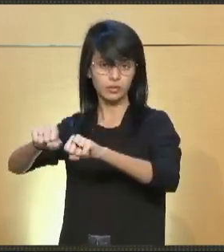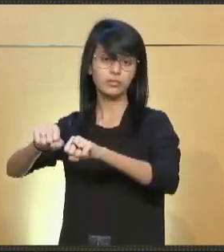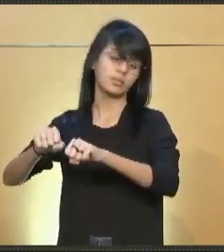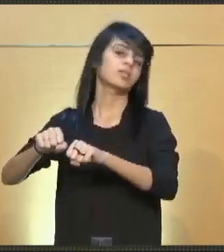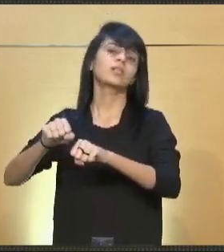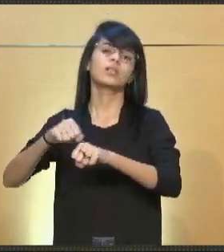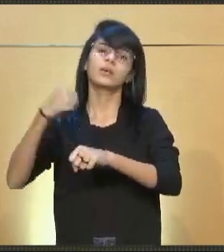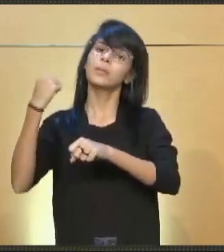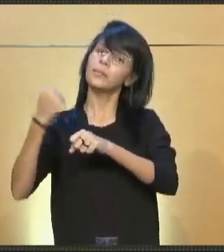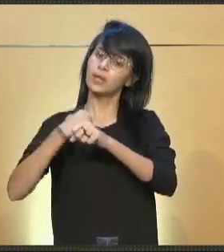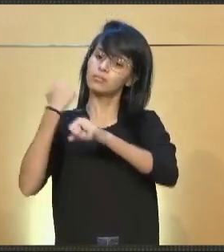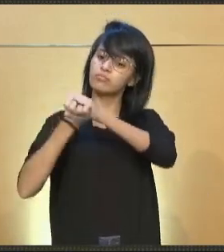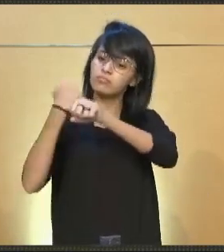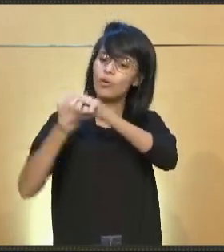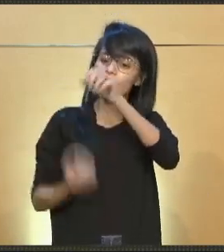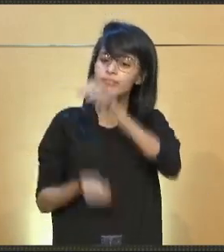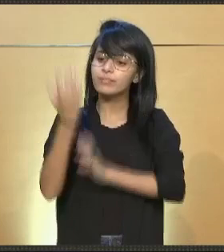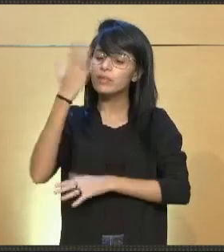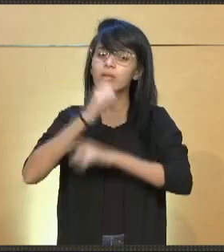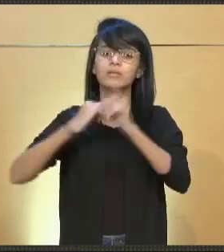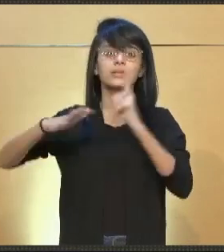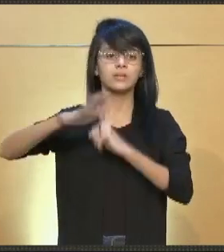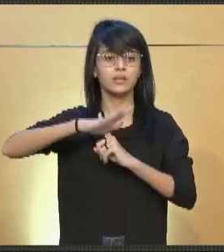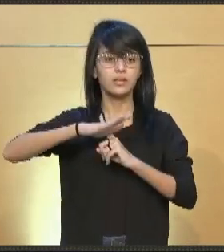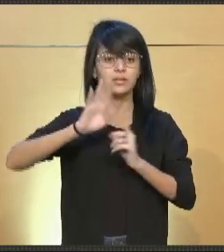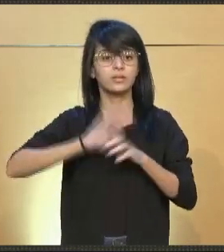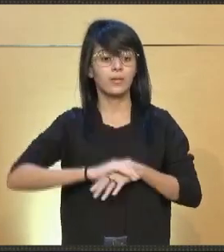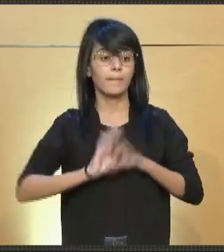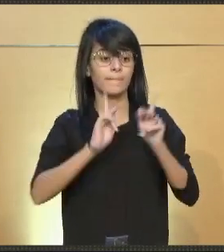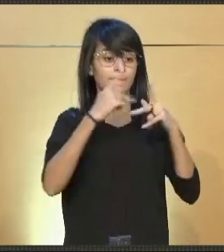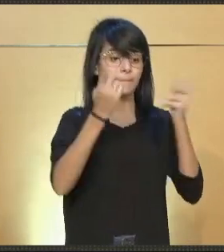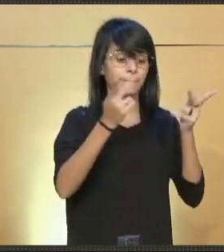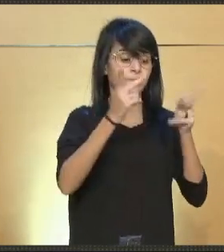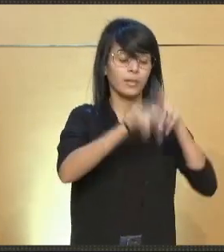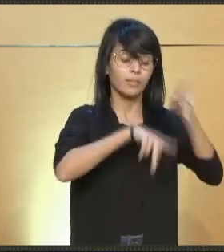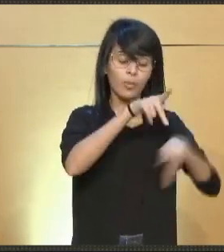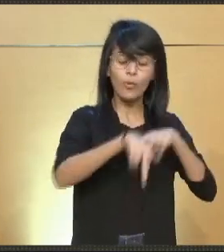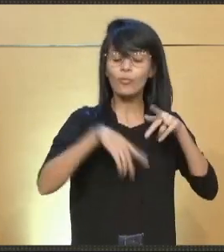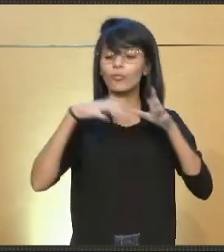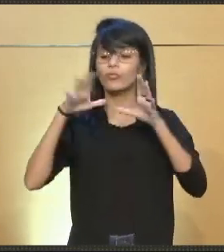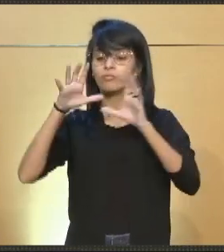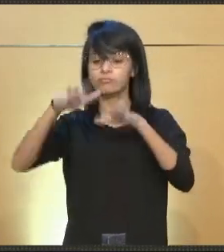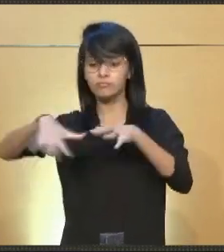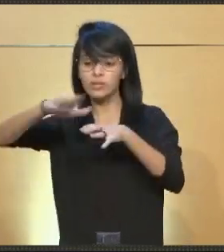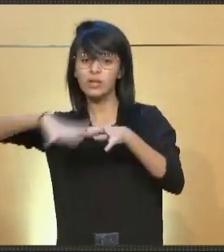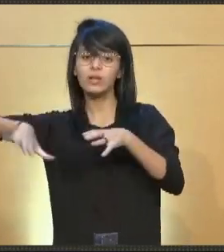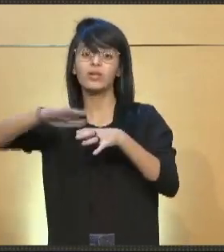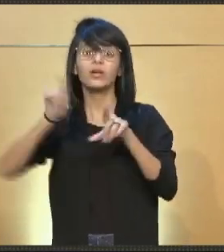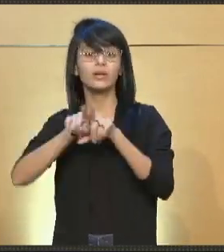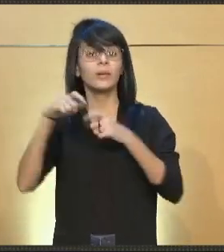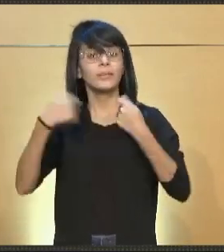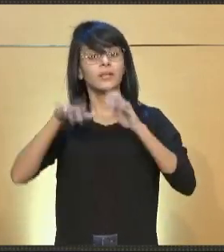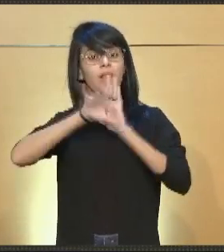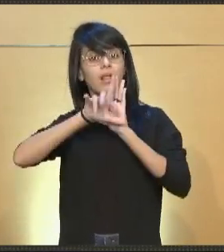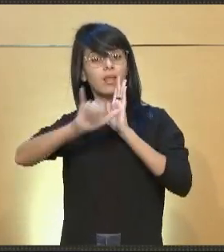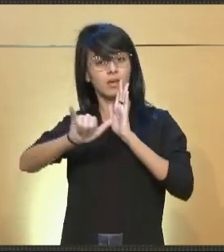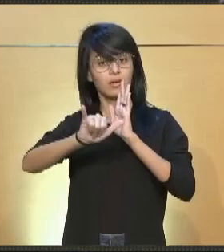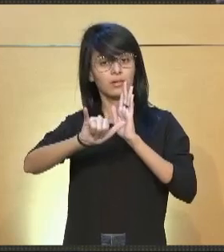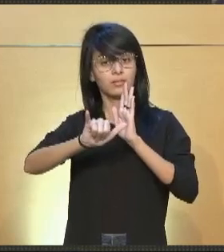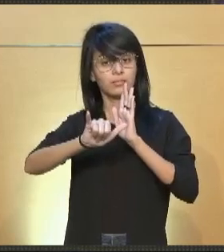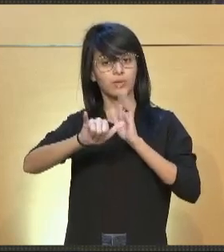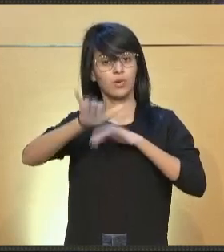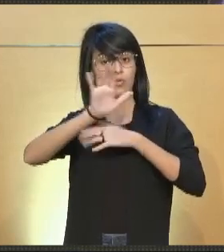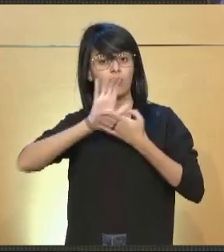a construção de uma sociedade. Fora o povo e o território, você precisa de leis, ou seja, as constituições, ou melhor, a constituição, ou as